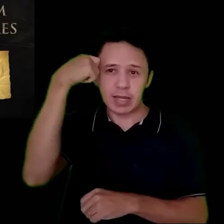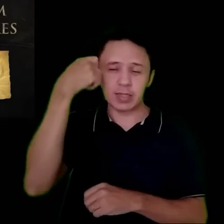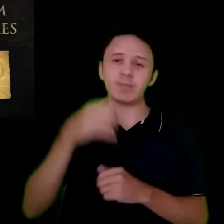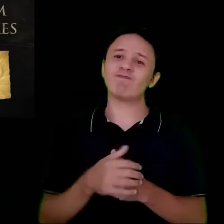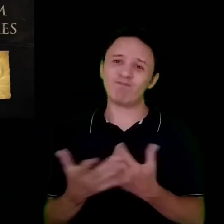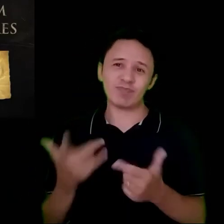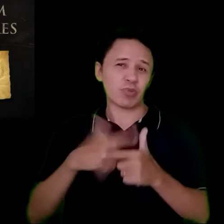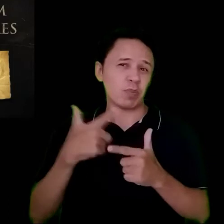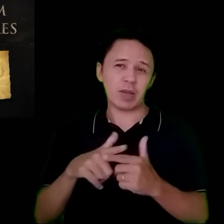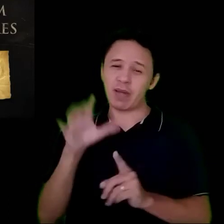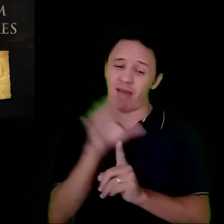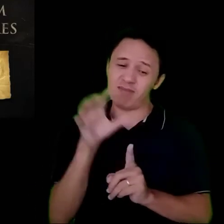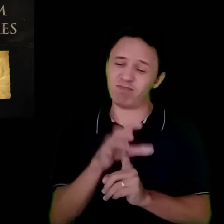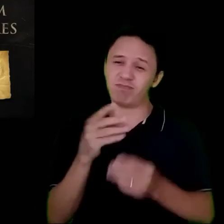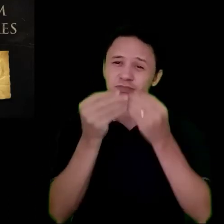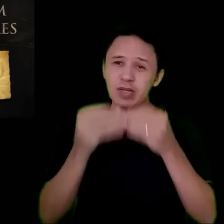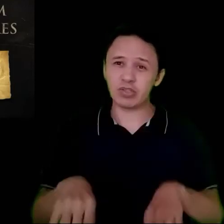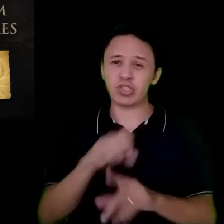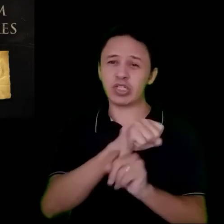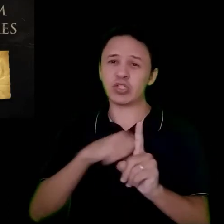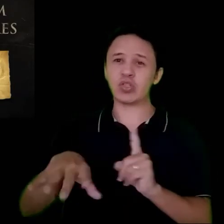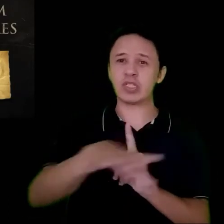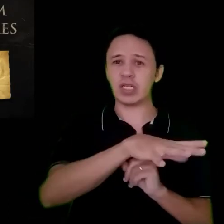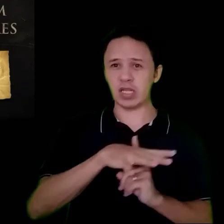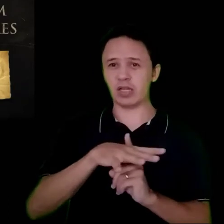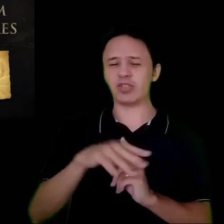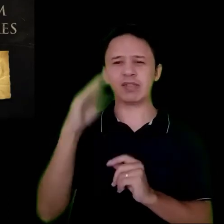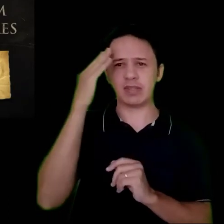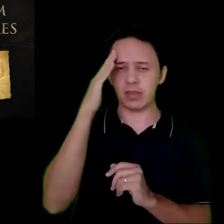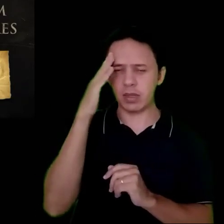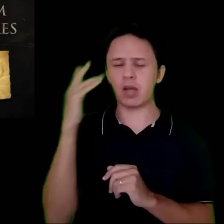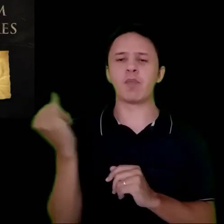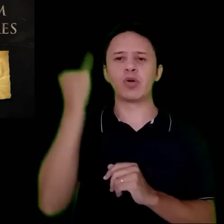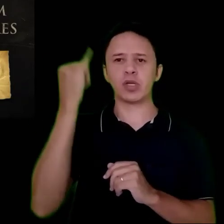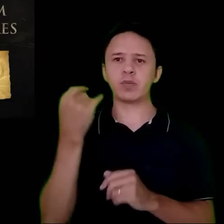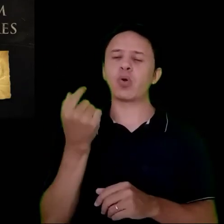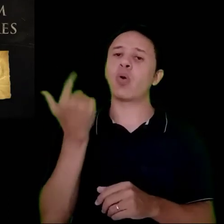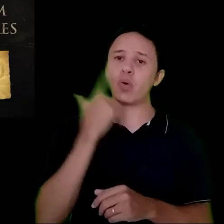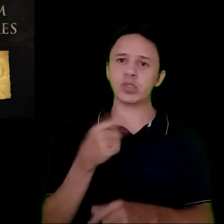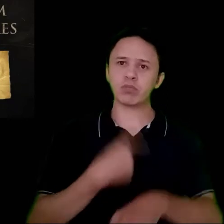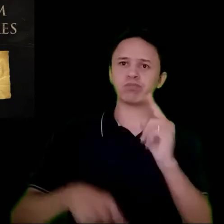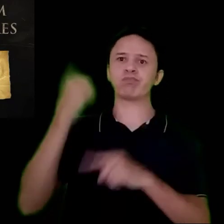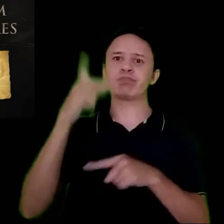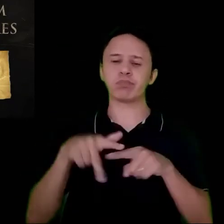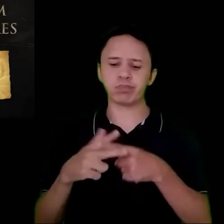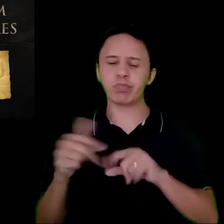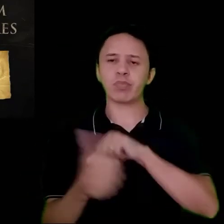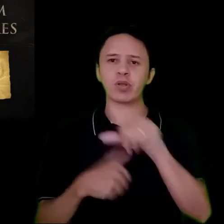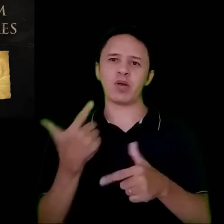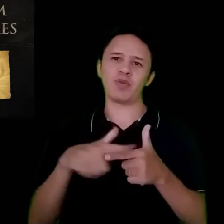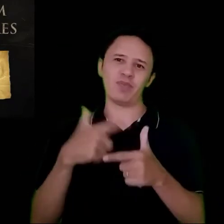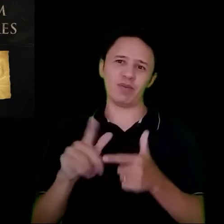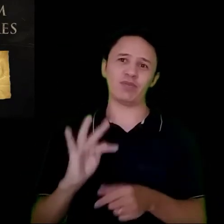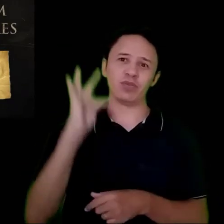são esses os problemas que afetam a nossa sociedade, e a compreensão disso é também essencial para superarmos e consertarmos esses